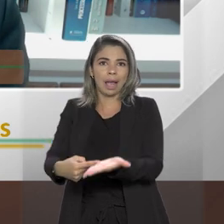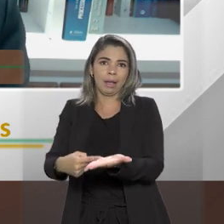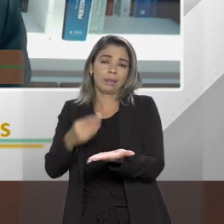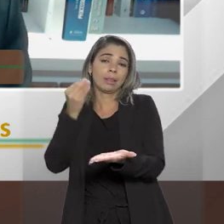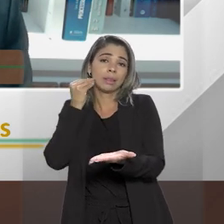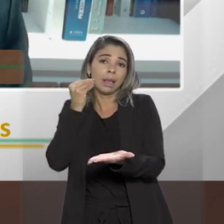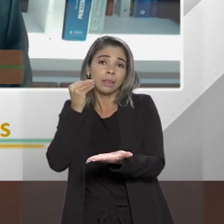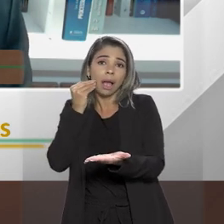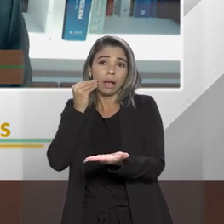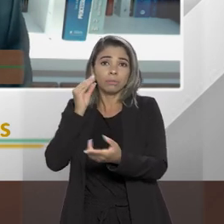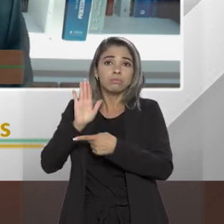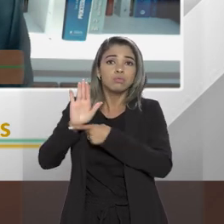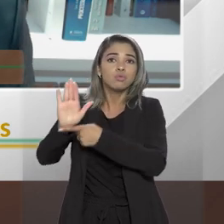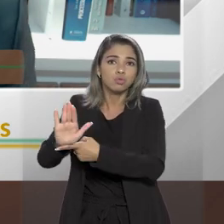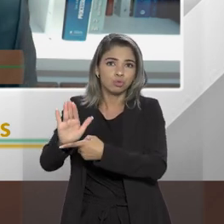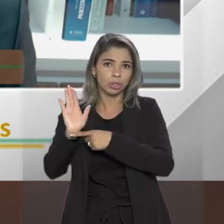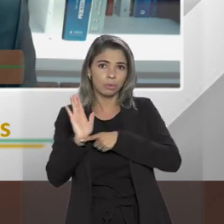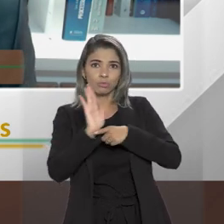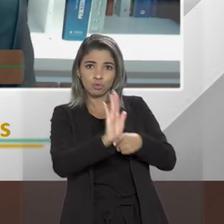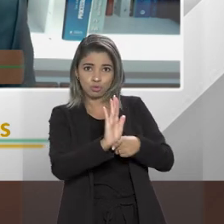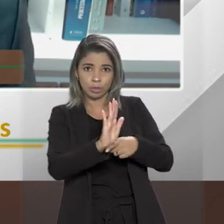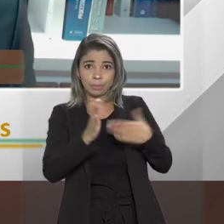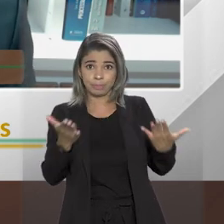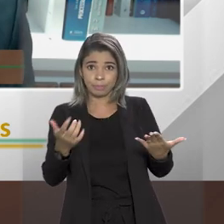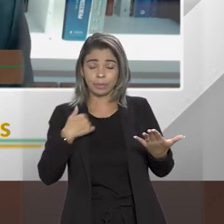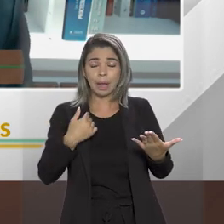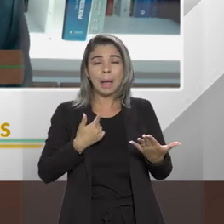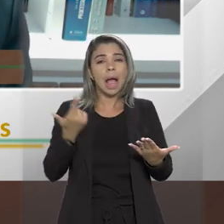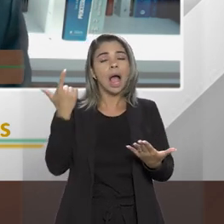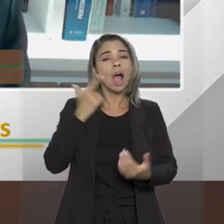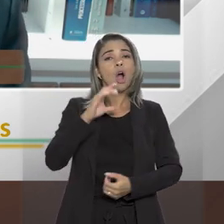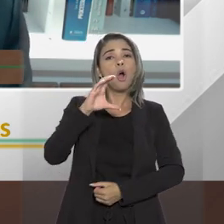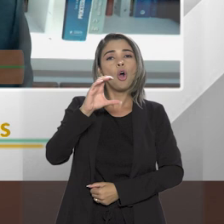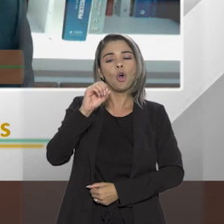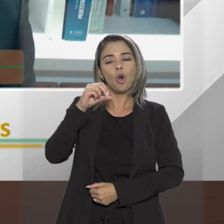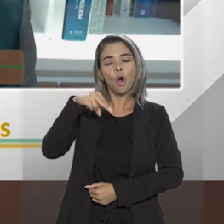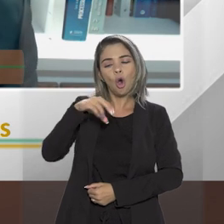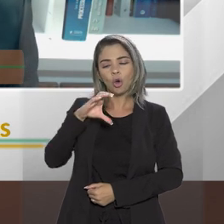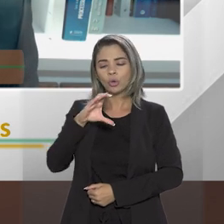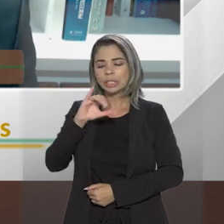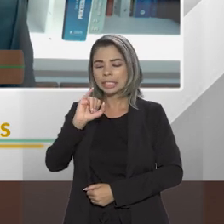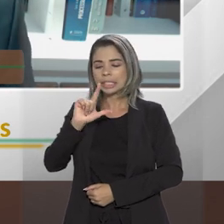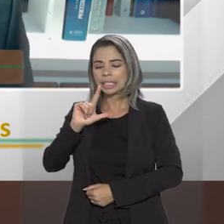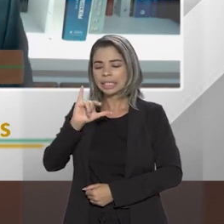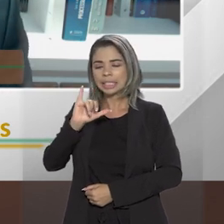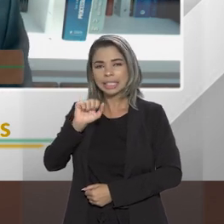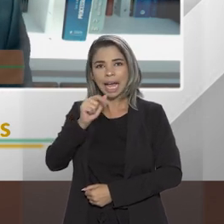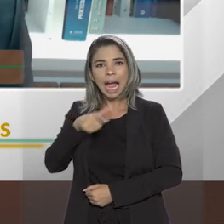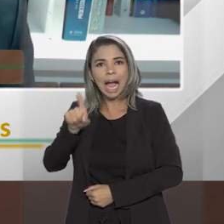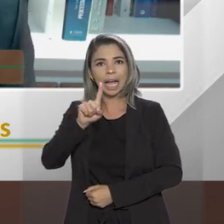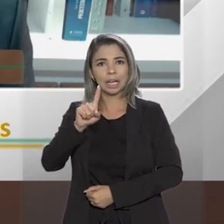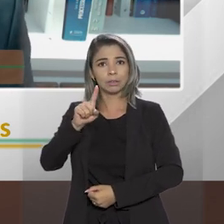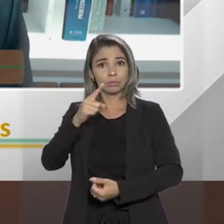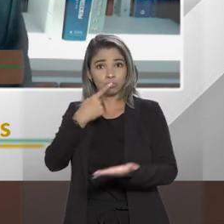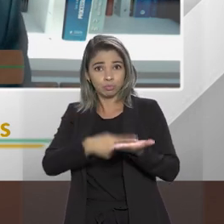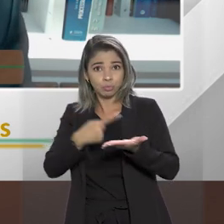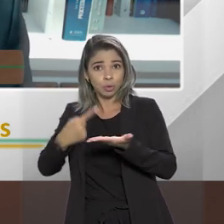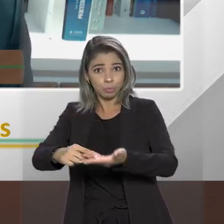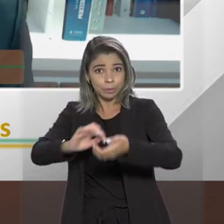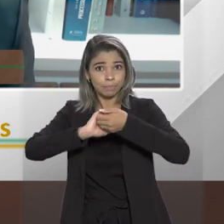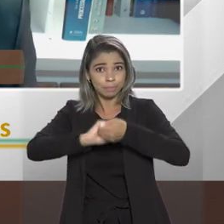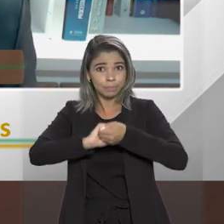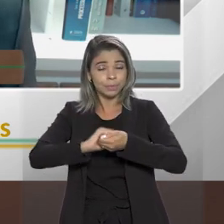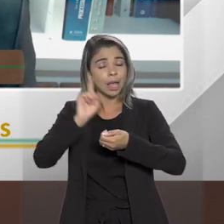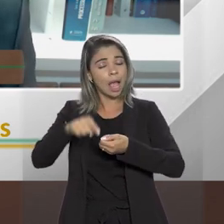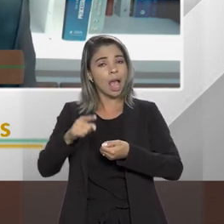diz que a mediação ela foi exitosa se foi conseguida apenas a primeira a primeira oportunidade